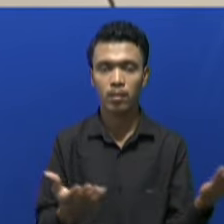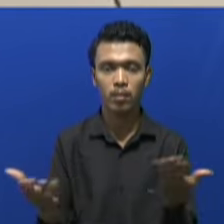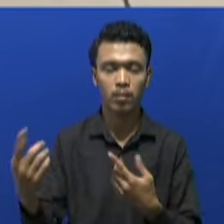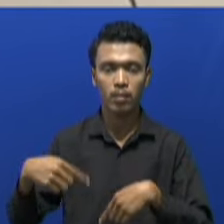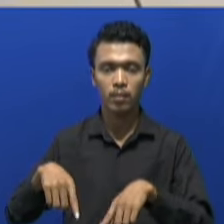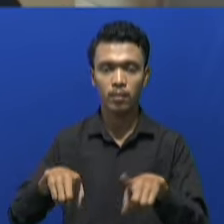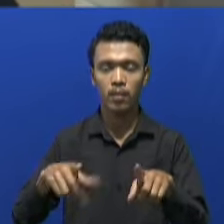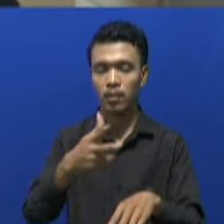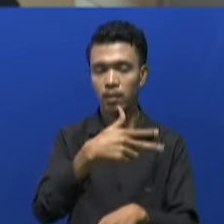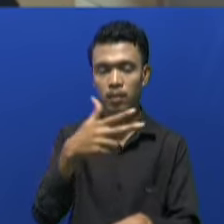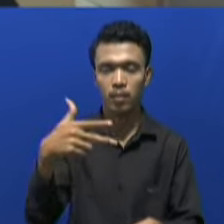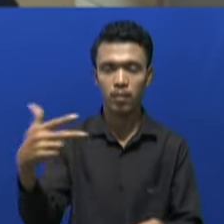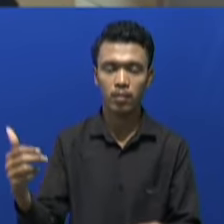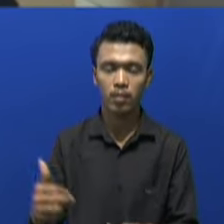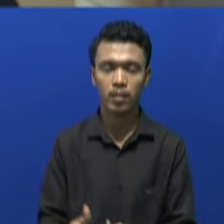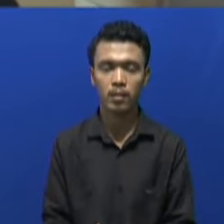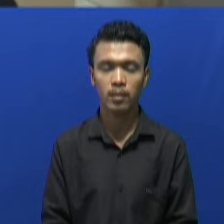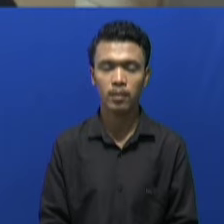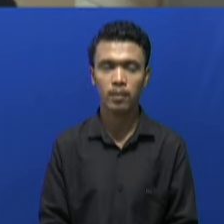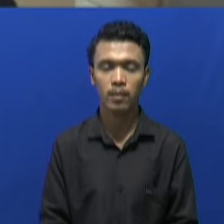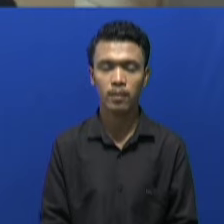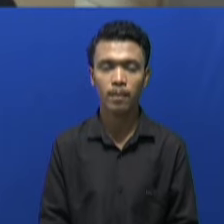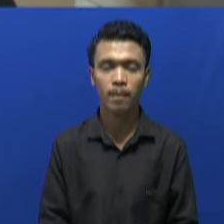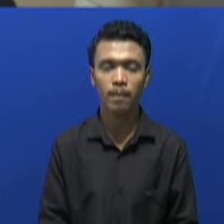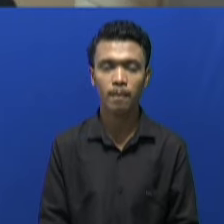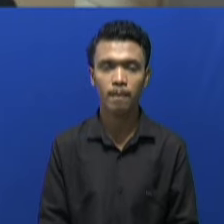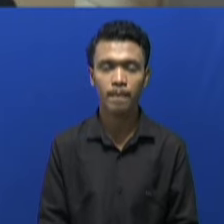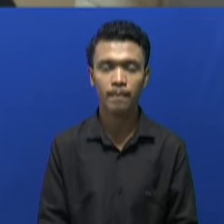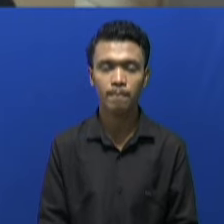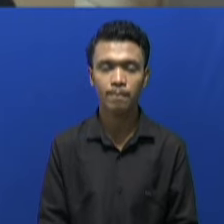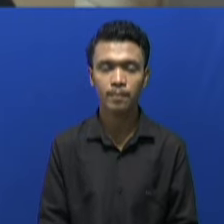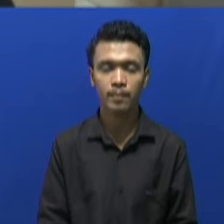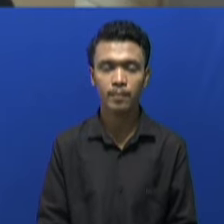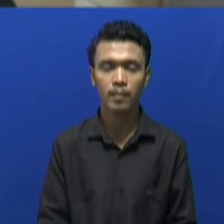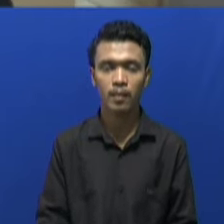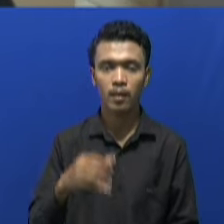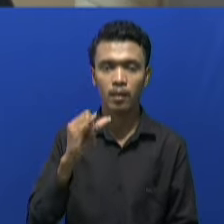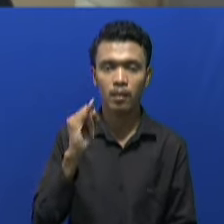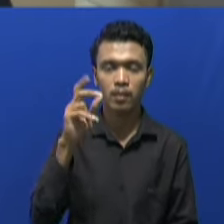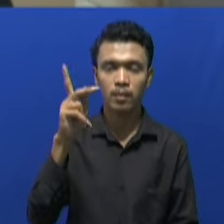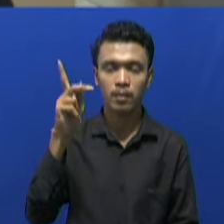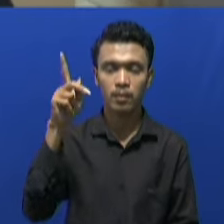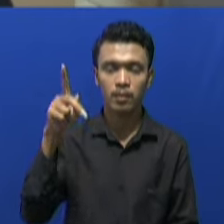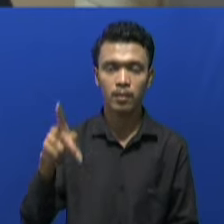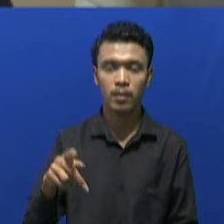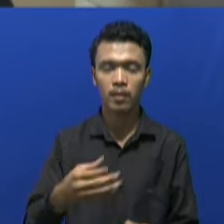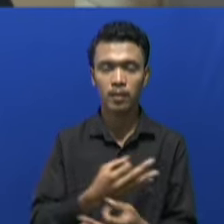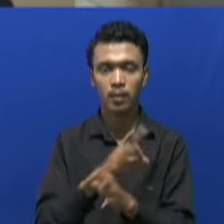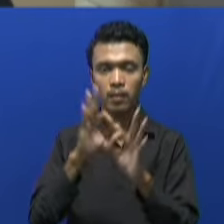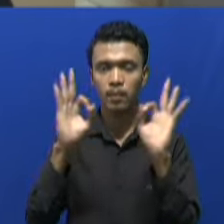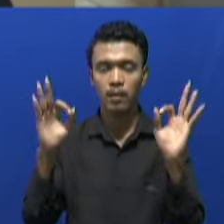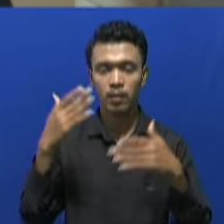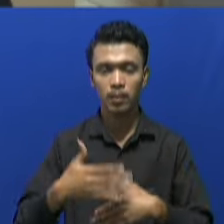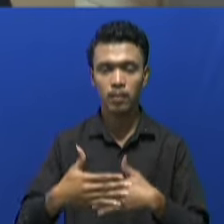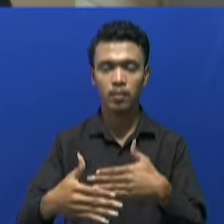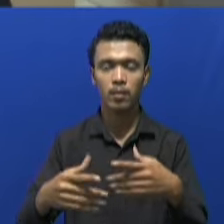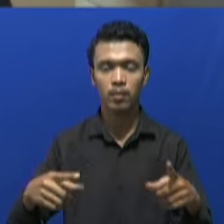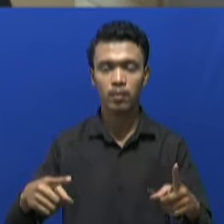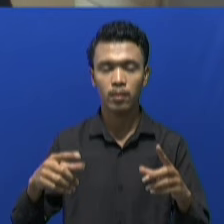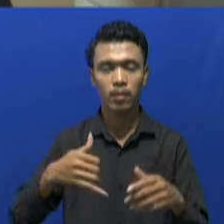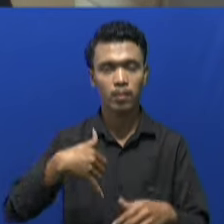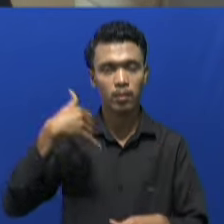ba Indonesia. Komando fo orientasaun ba itenia sik, Serviço de investigação de criminal, concluído o processo e comunica que era para a parte de